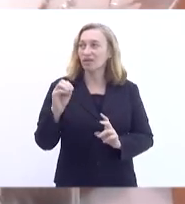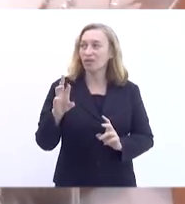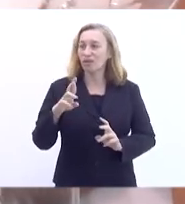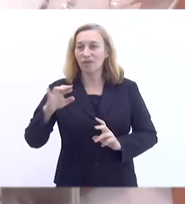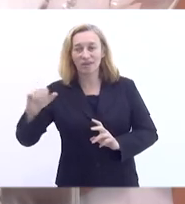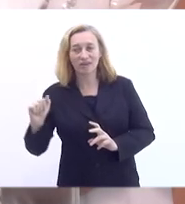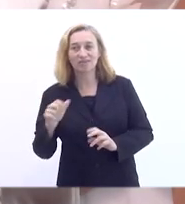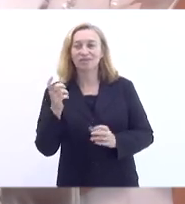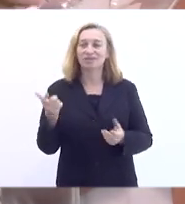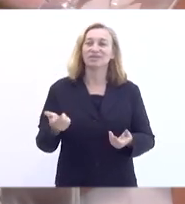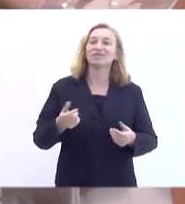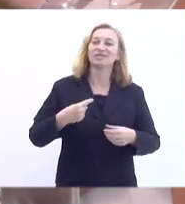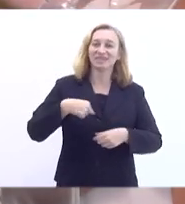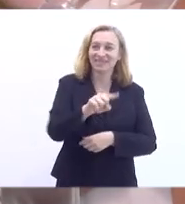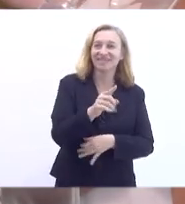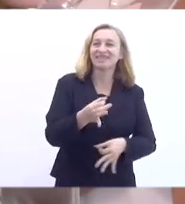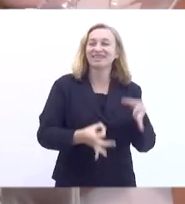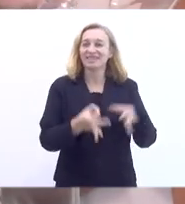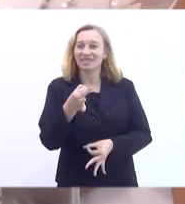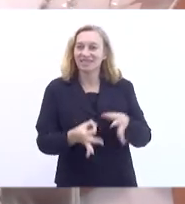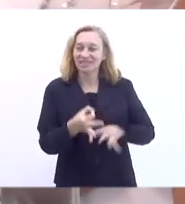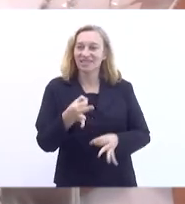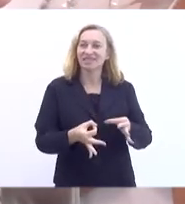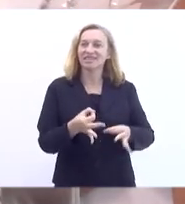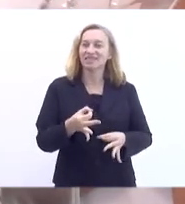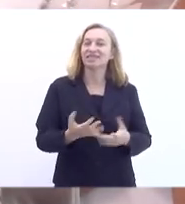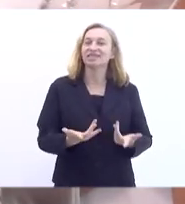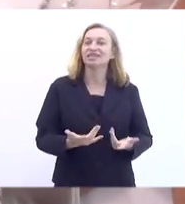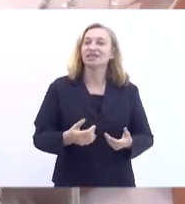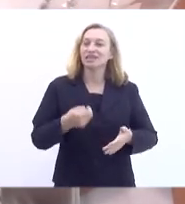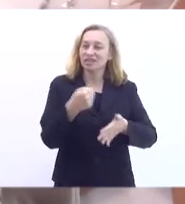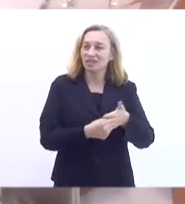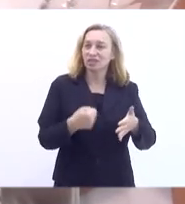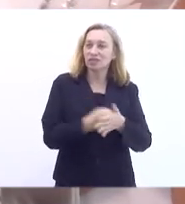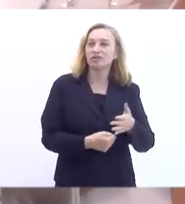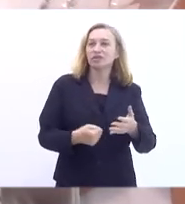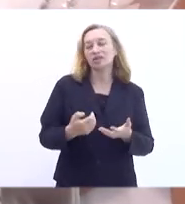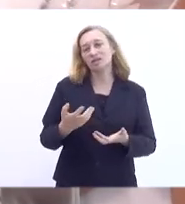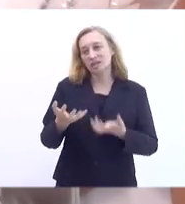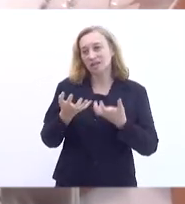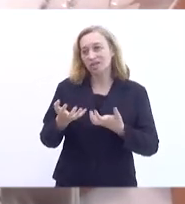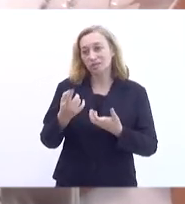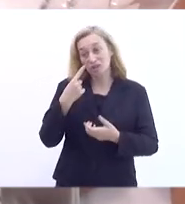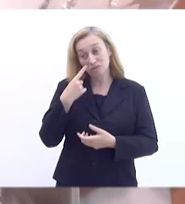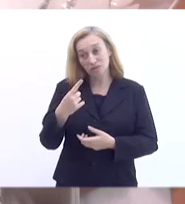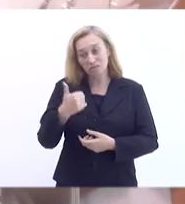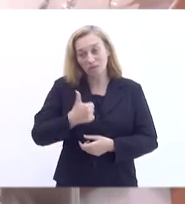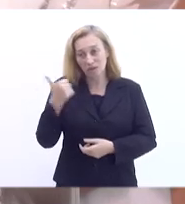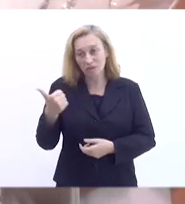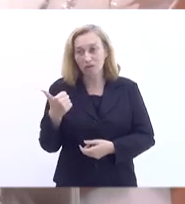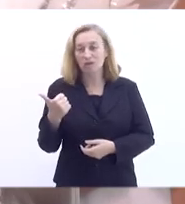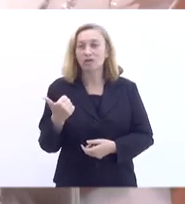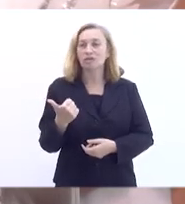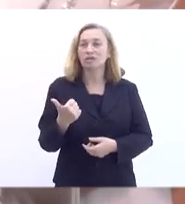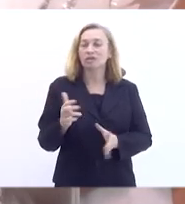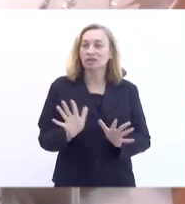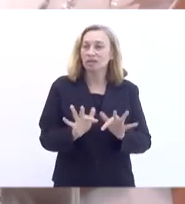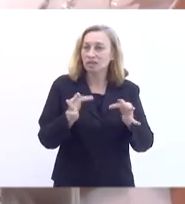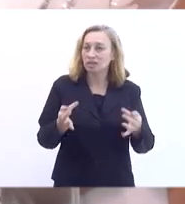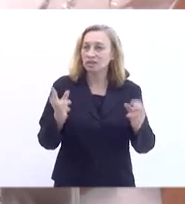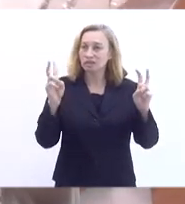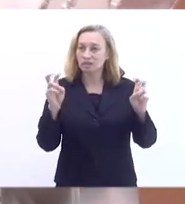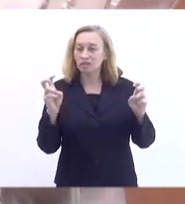corretos na justiça a continuar nessa peleja adoraríamos que fosse revisto que os casos esses casos simples aí